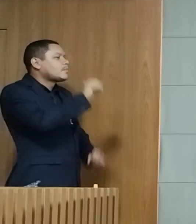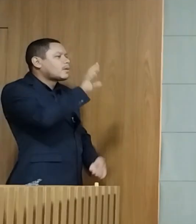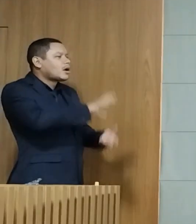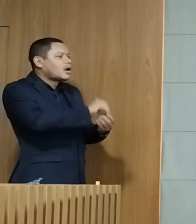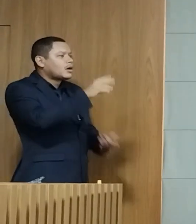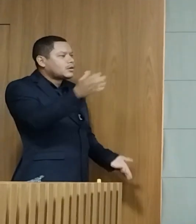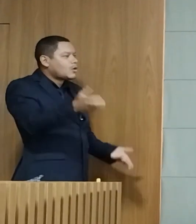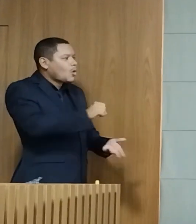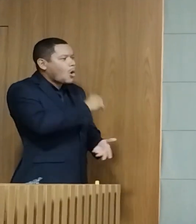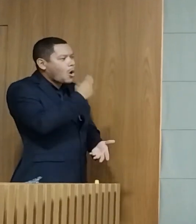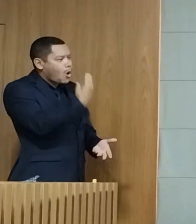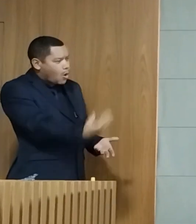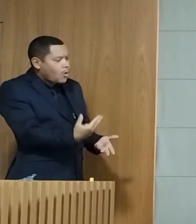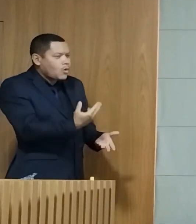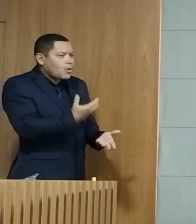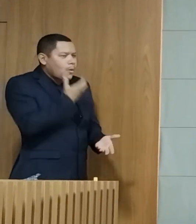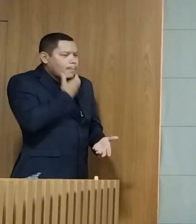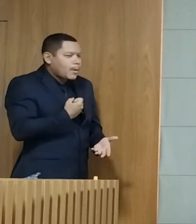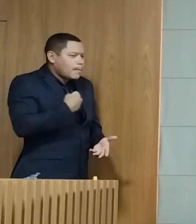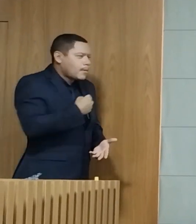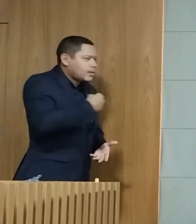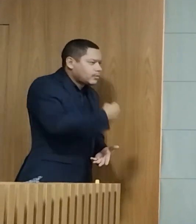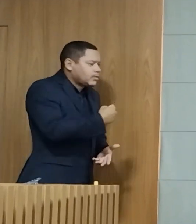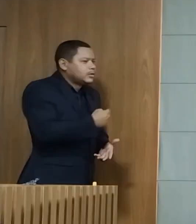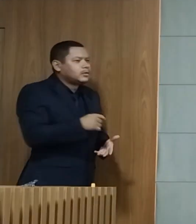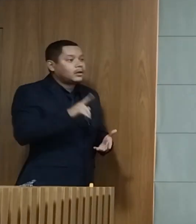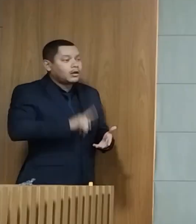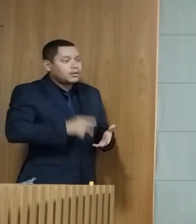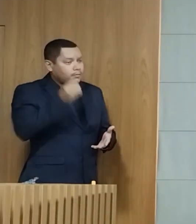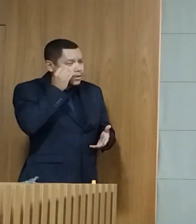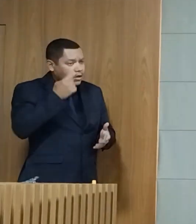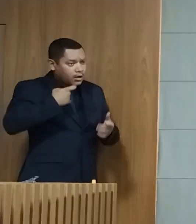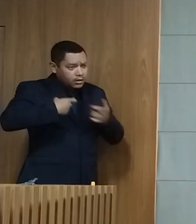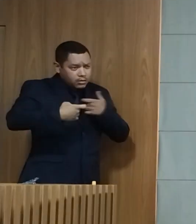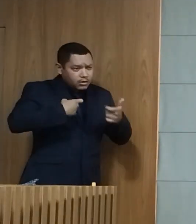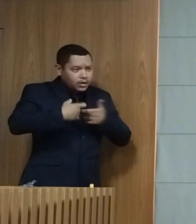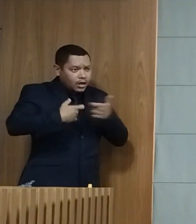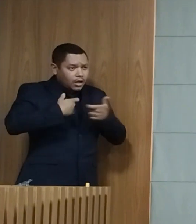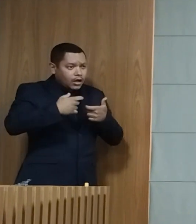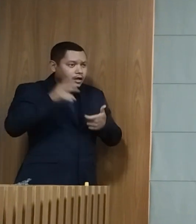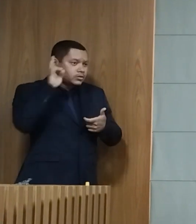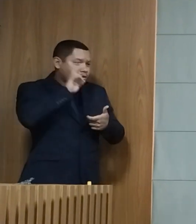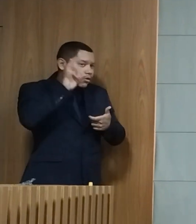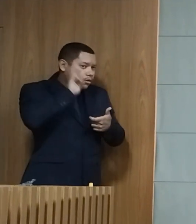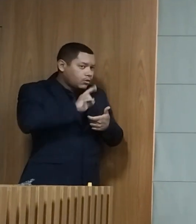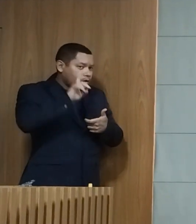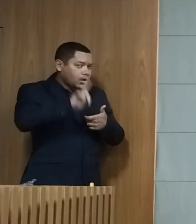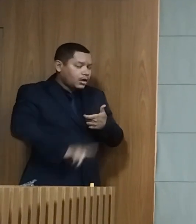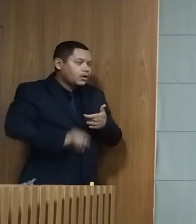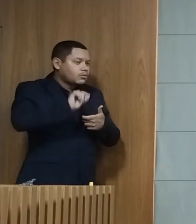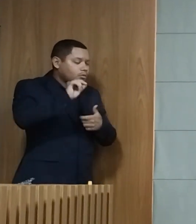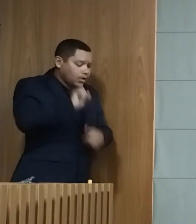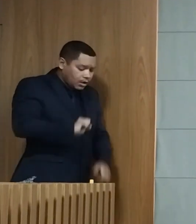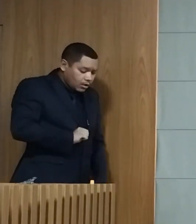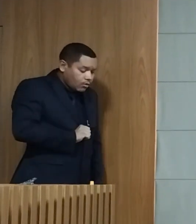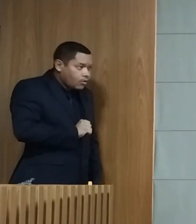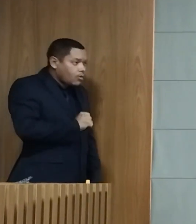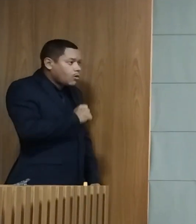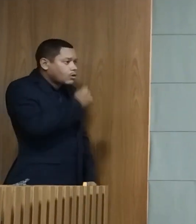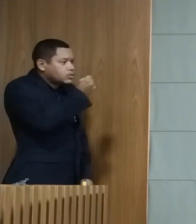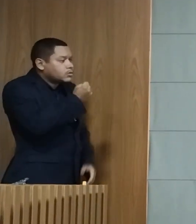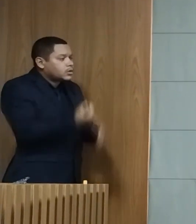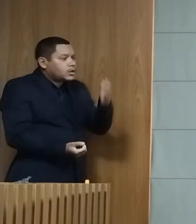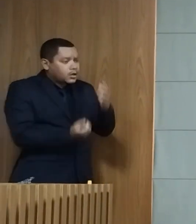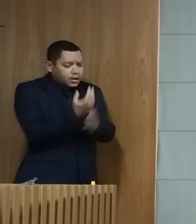Noel. Mas se você for perceber, a grande guerra é resultado de um ódio que o iluminismo